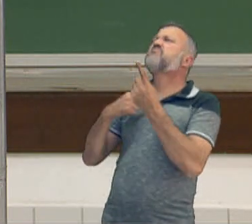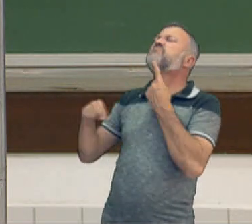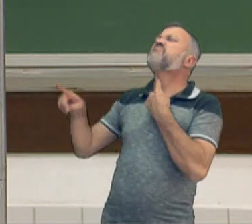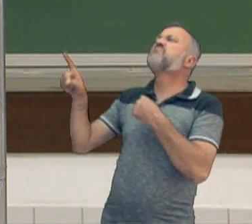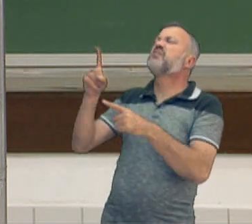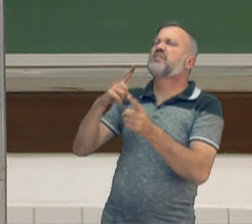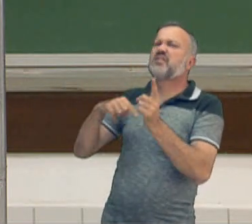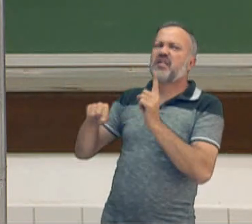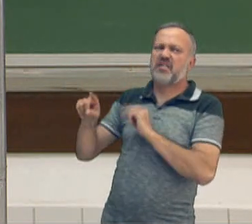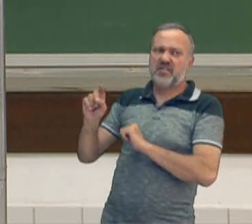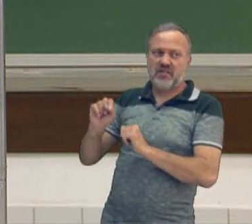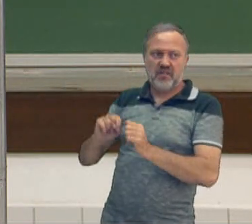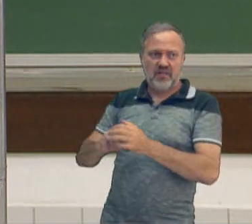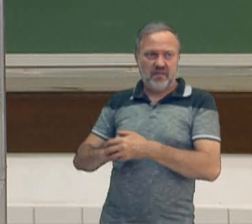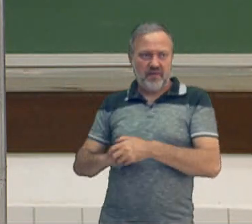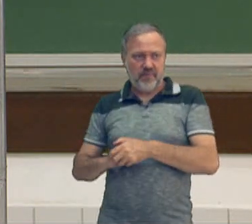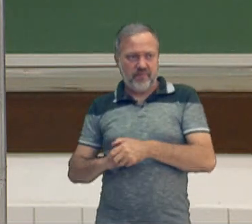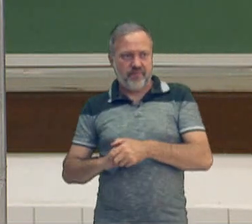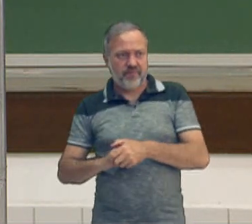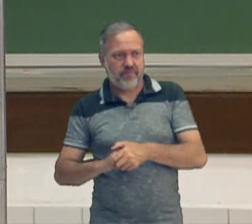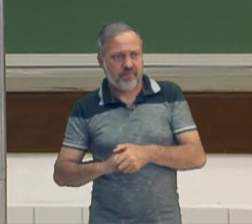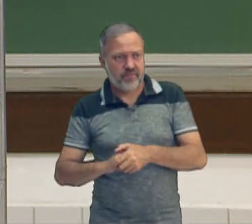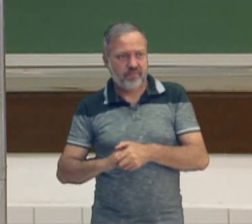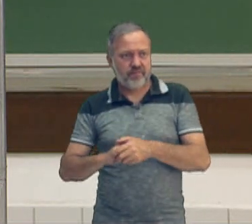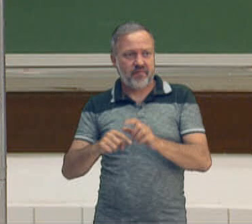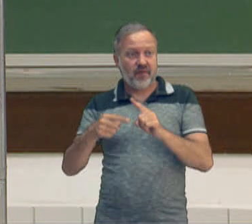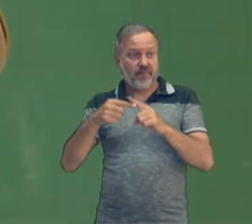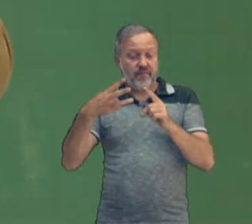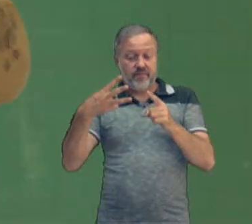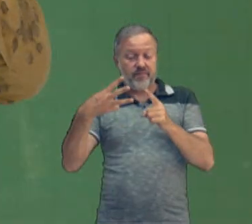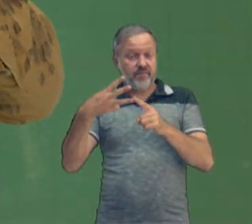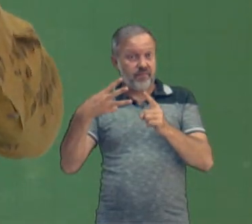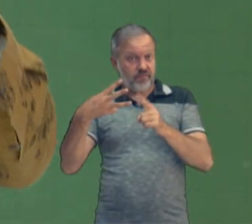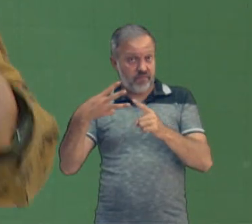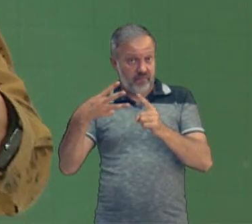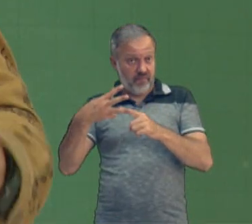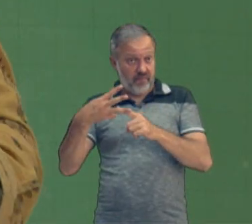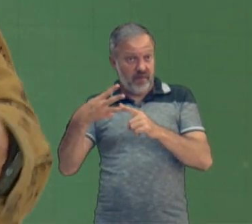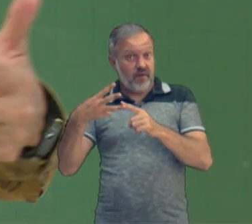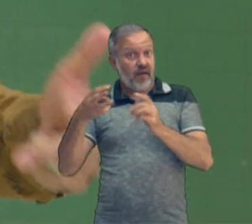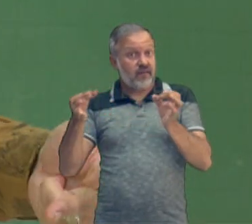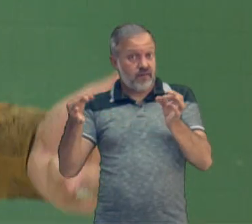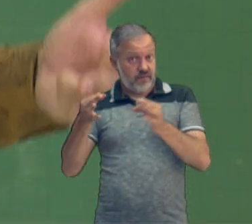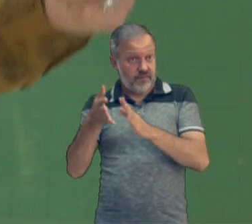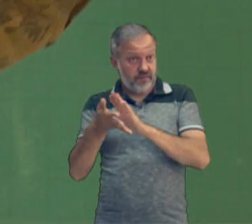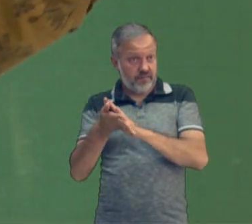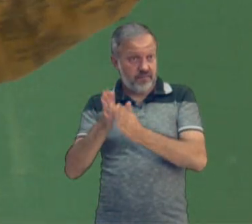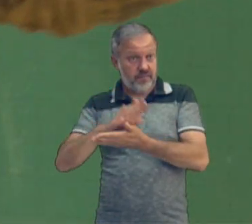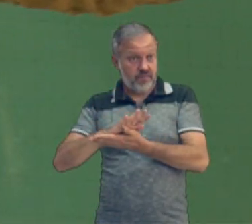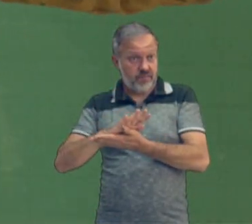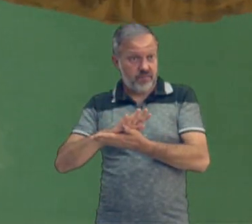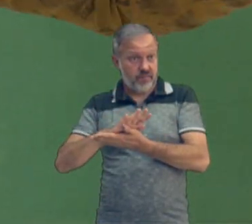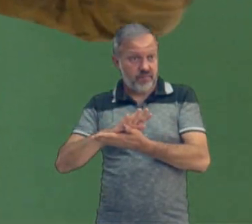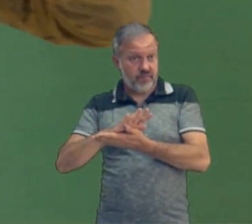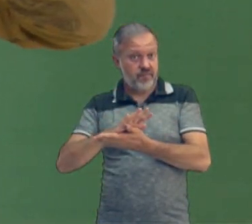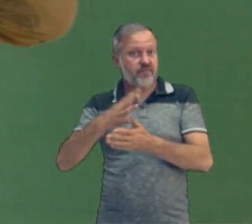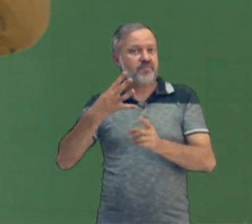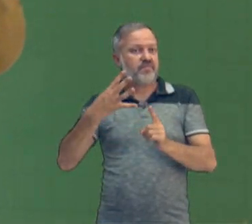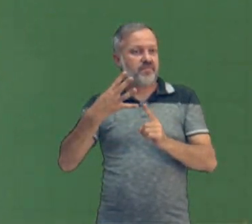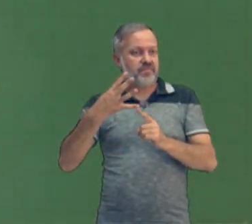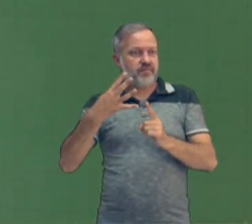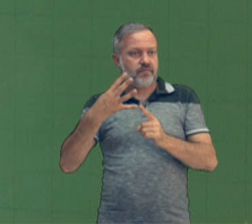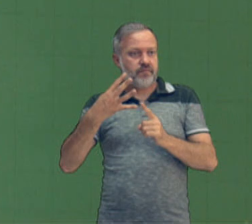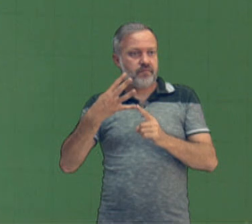verdade, existe o sofrimento. Segundo, você pode encontrar as causas. Terceiro, você pode pôr fim ao sofrimento. E a quarta